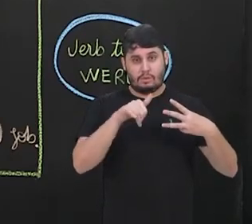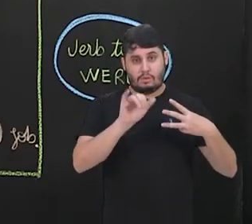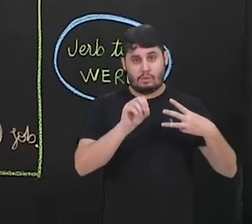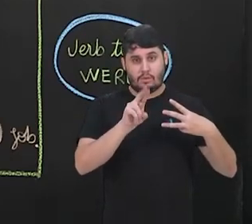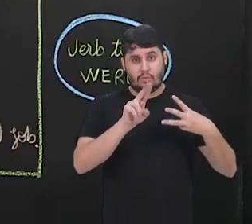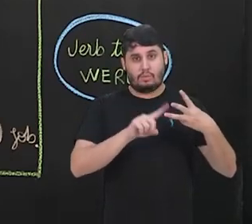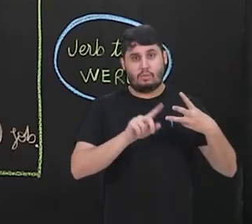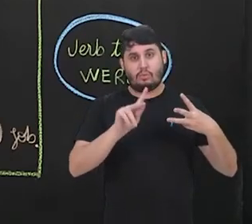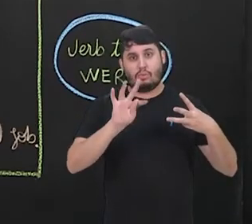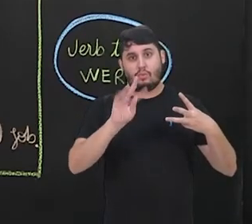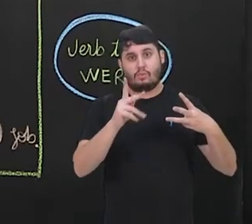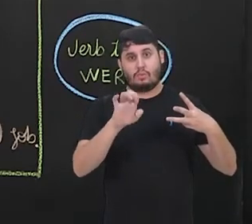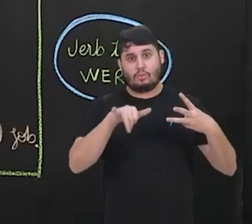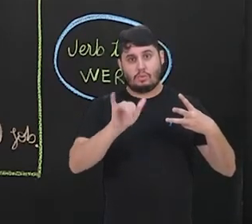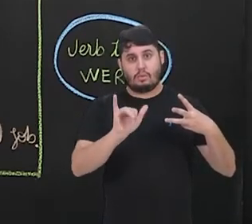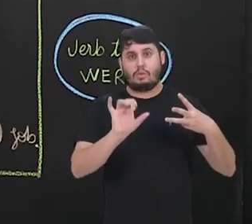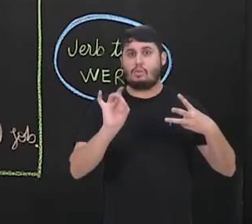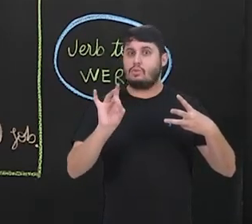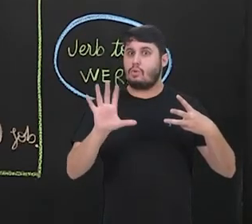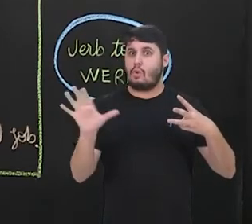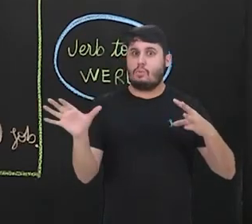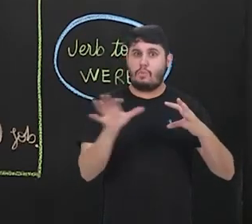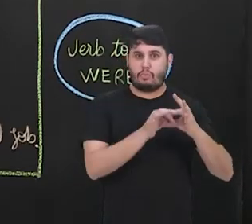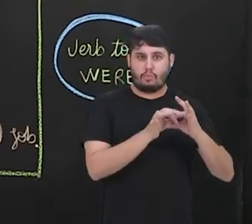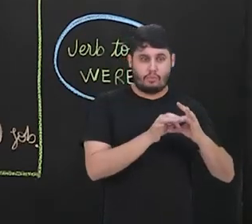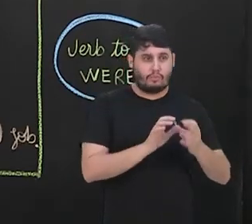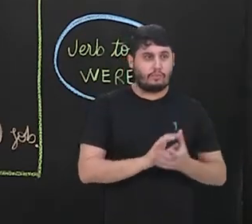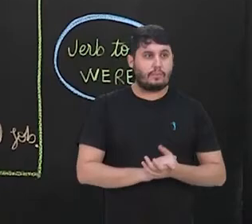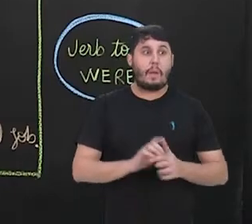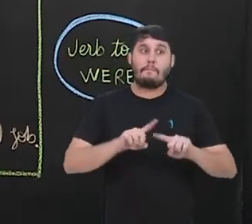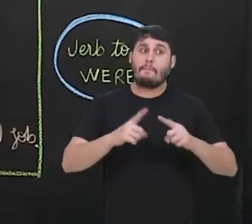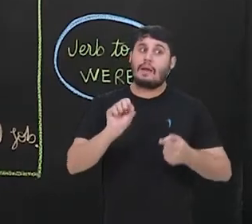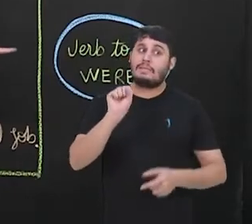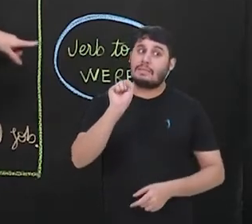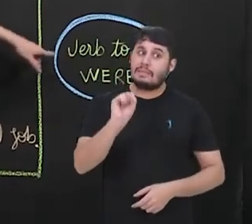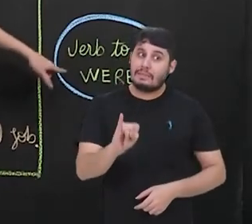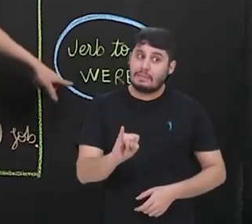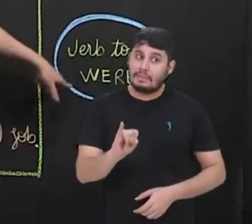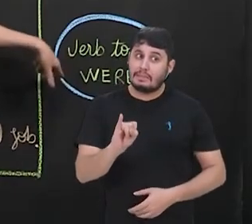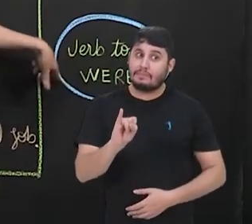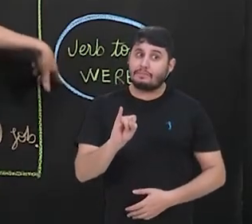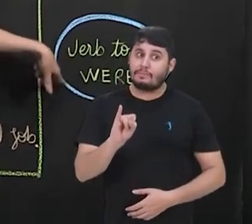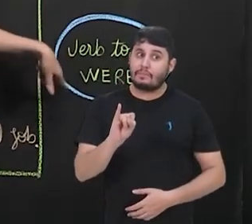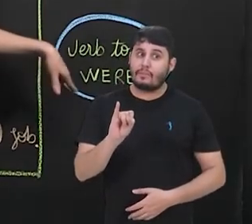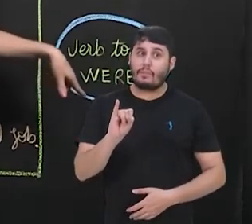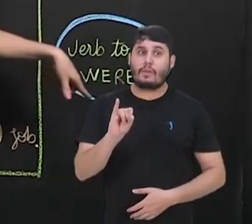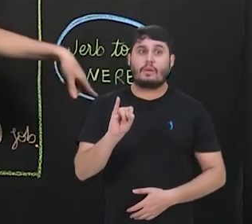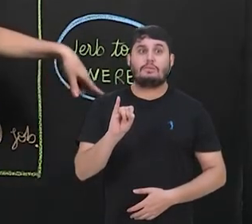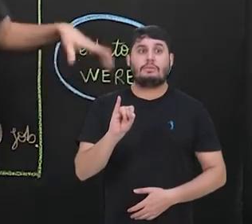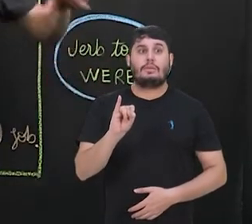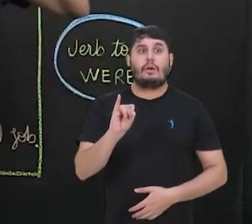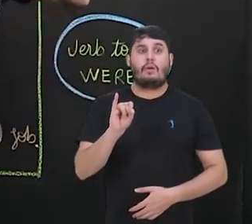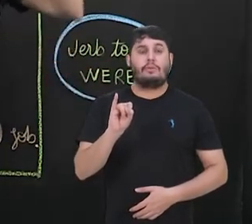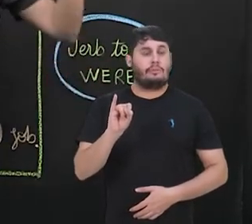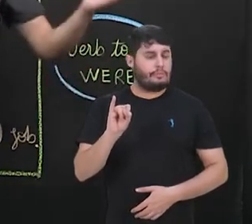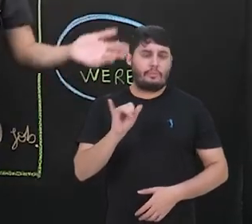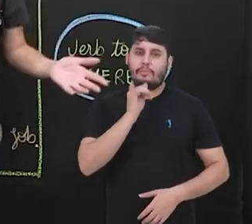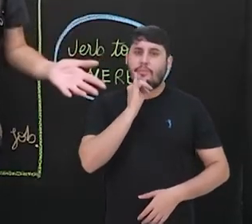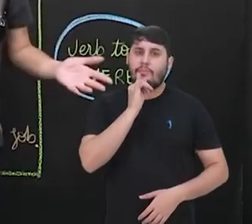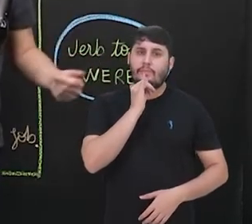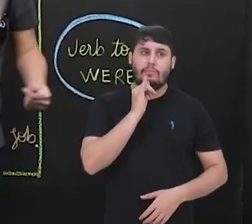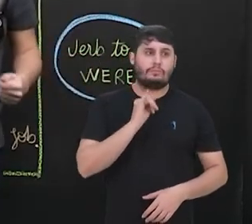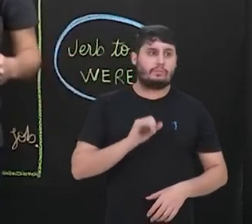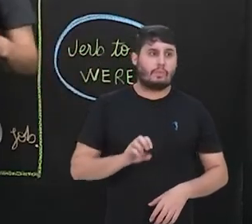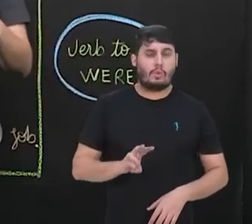clause, quando aparecer o I, he, she, it, a gente usa were também.